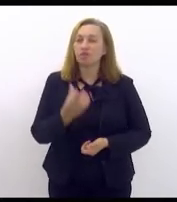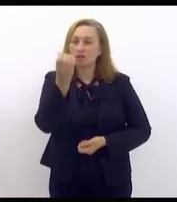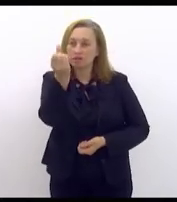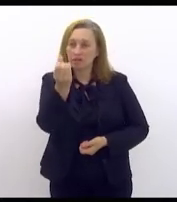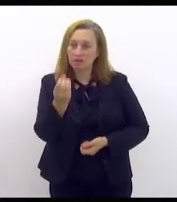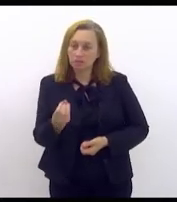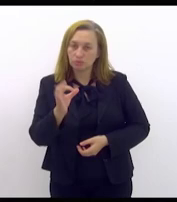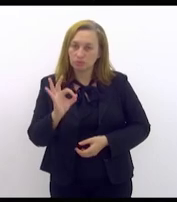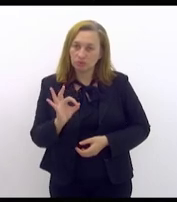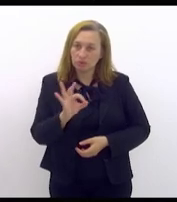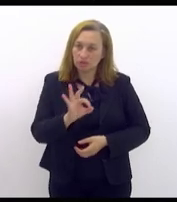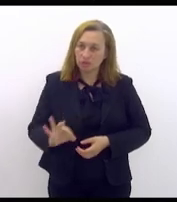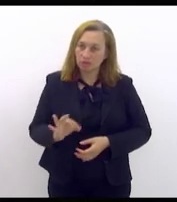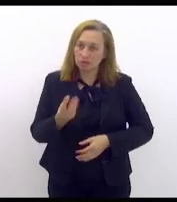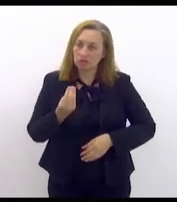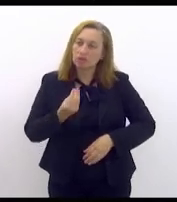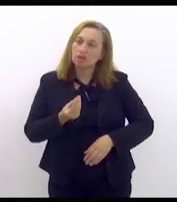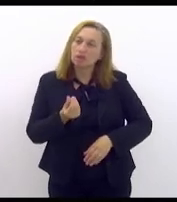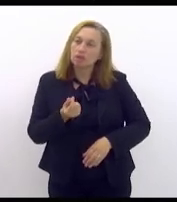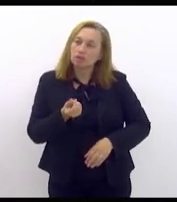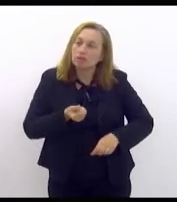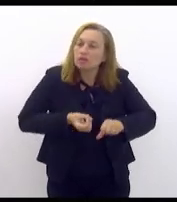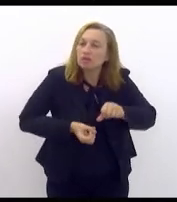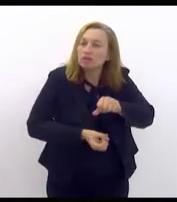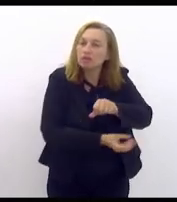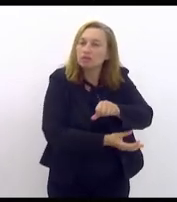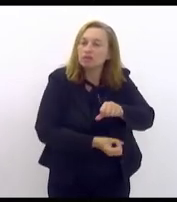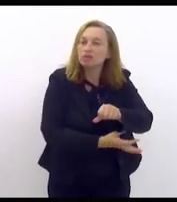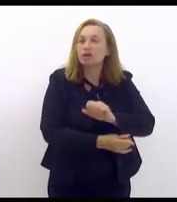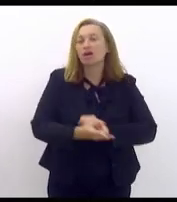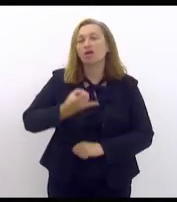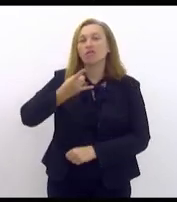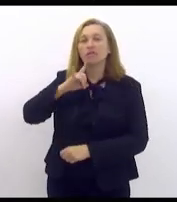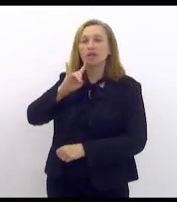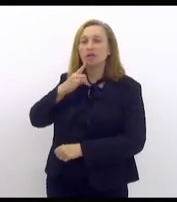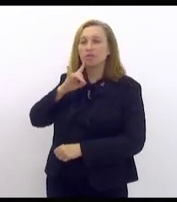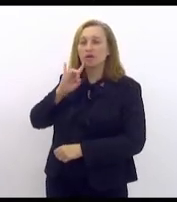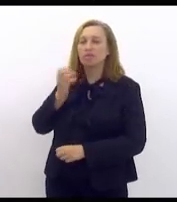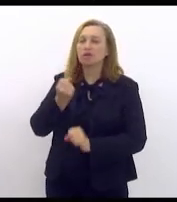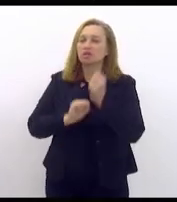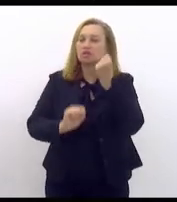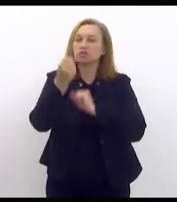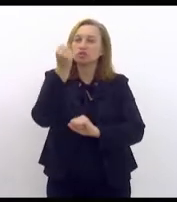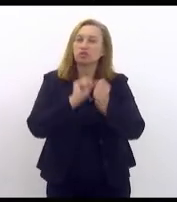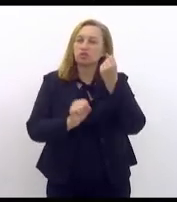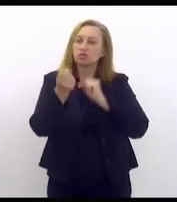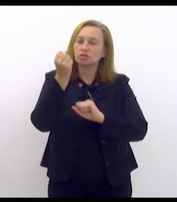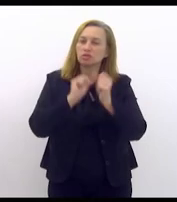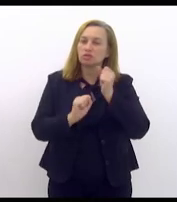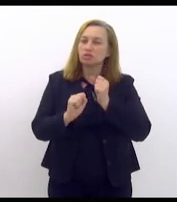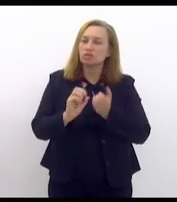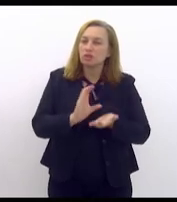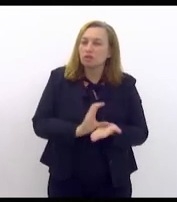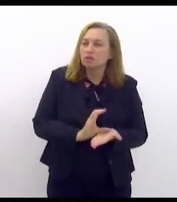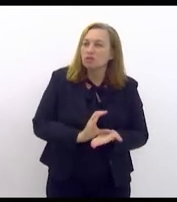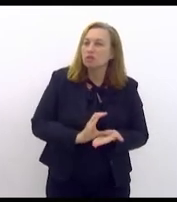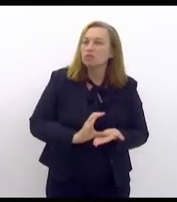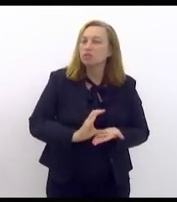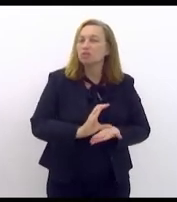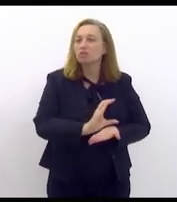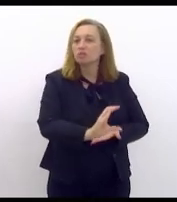sejam provenientes da industrialização de bebidas e do fumo são destinados